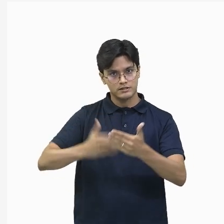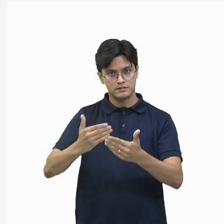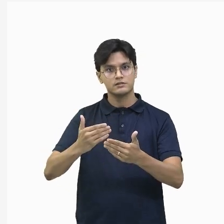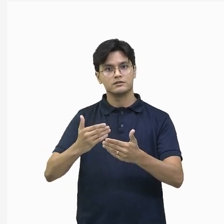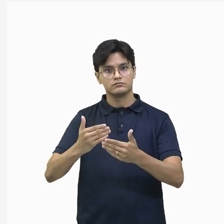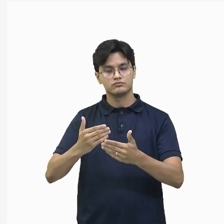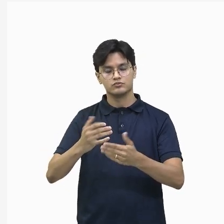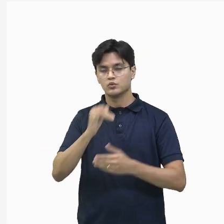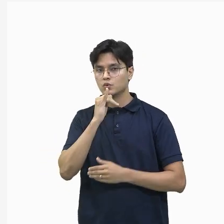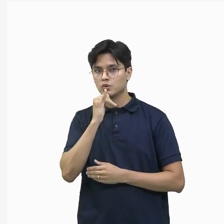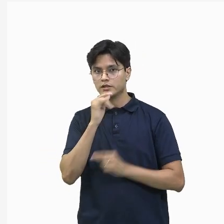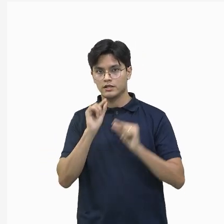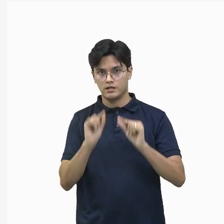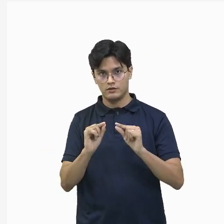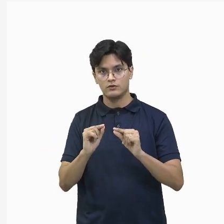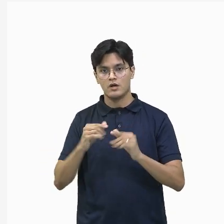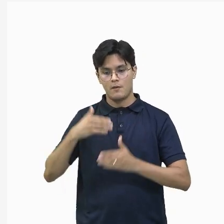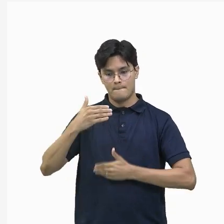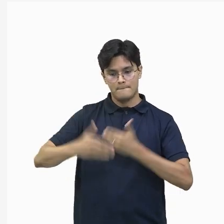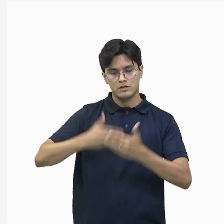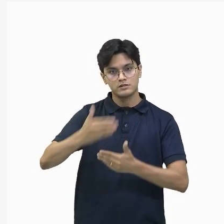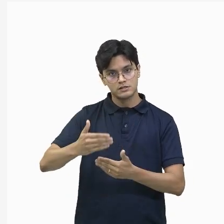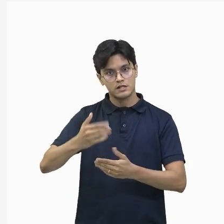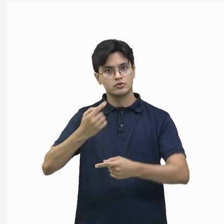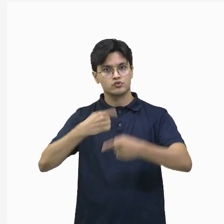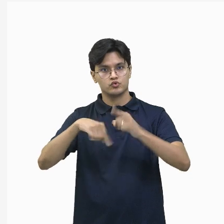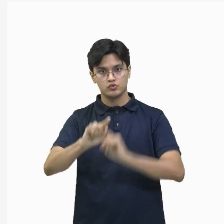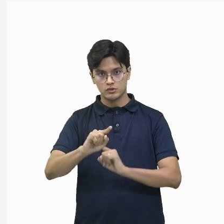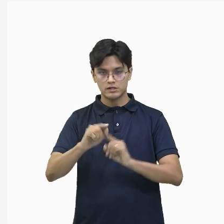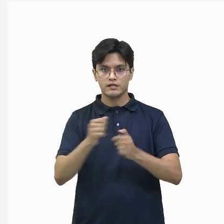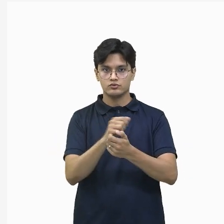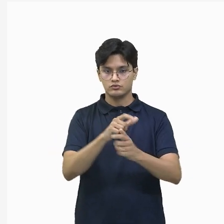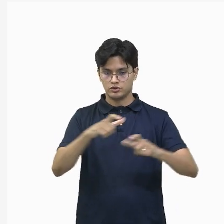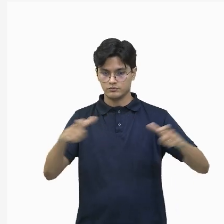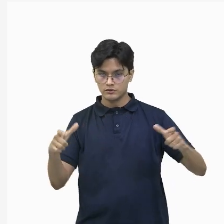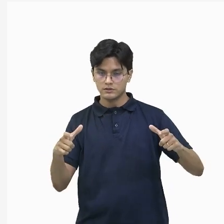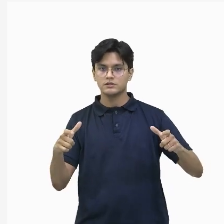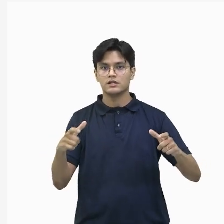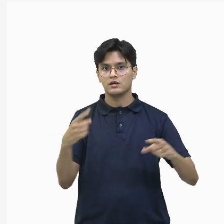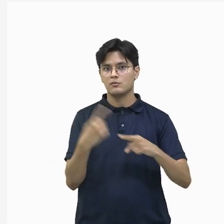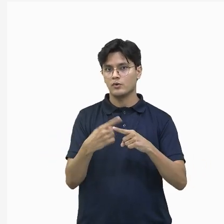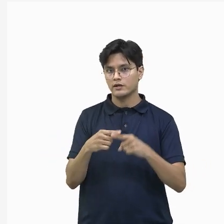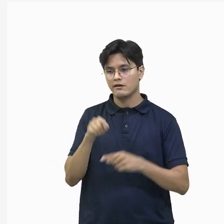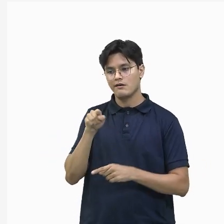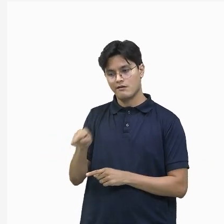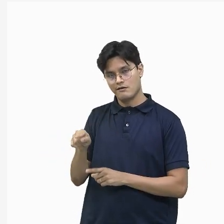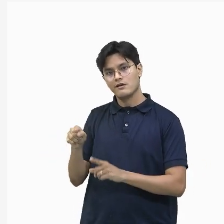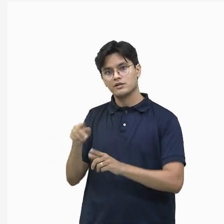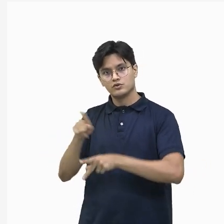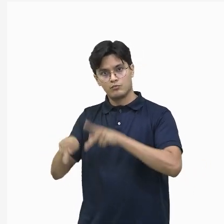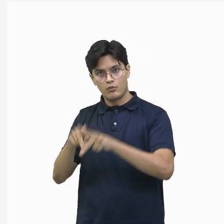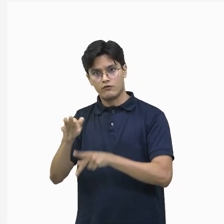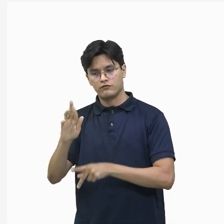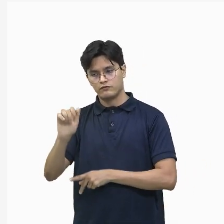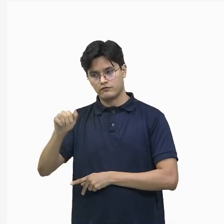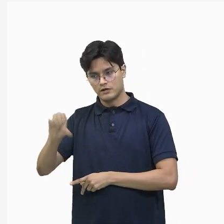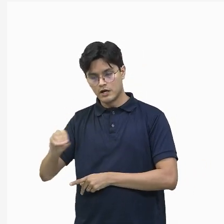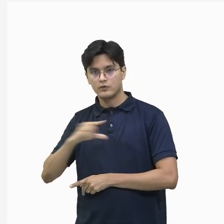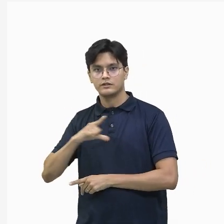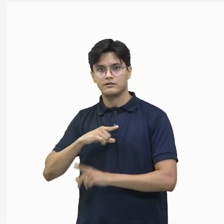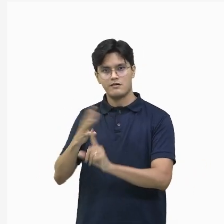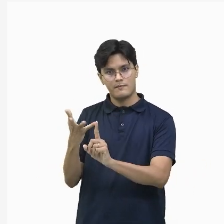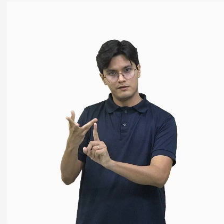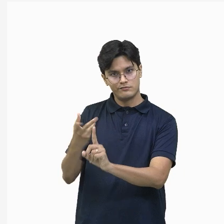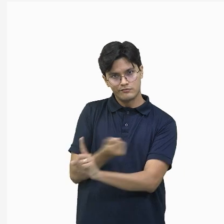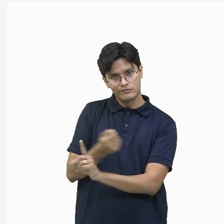o sucesso expansionista dos francos contou com a sua habilidade para a guerra e a aliança do rei franco